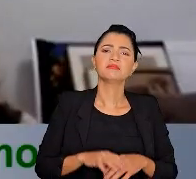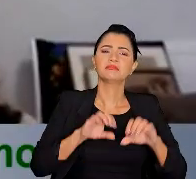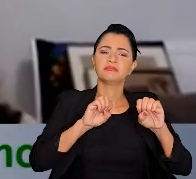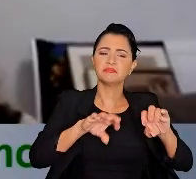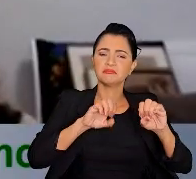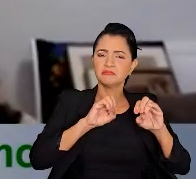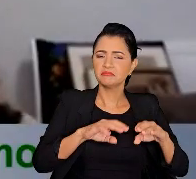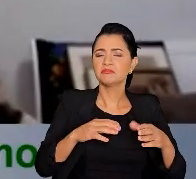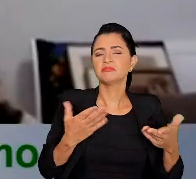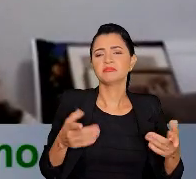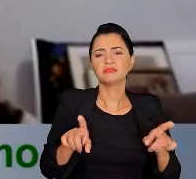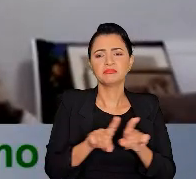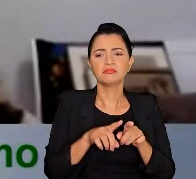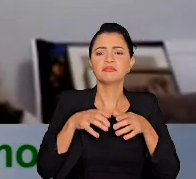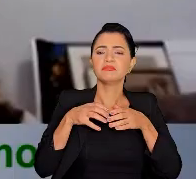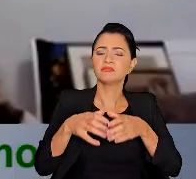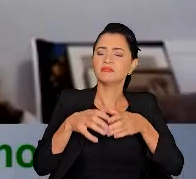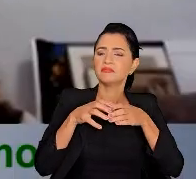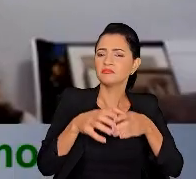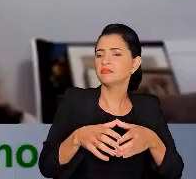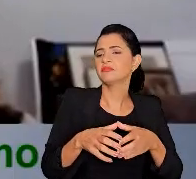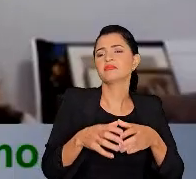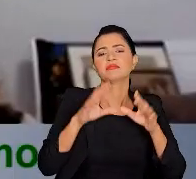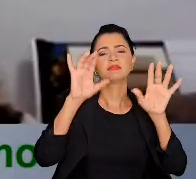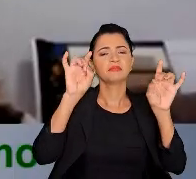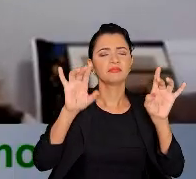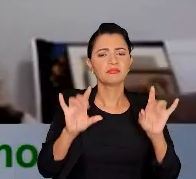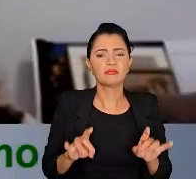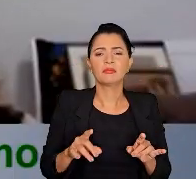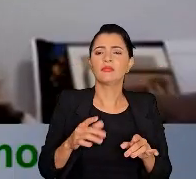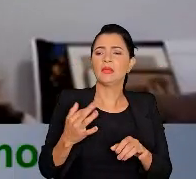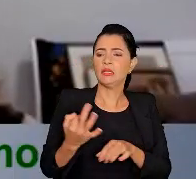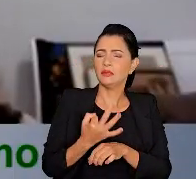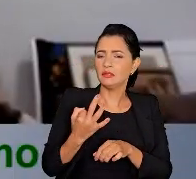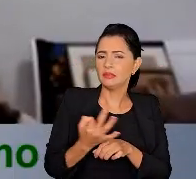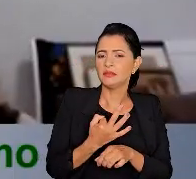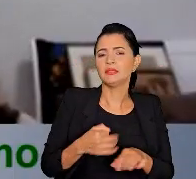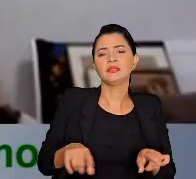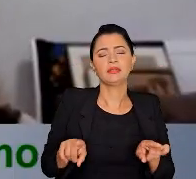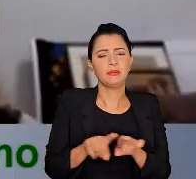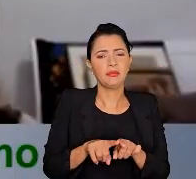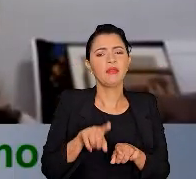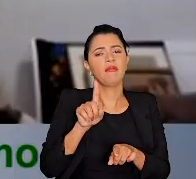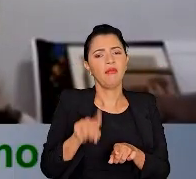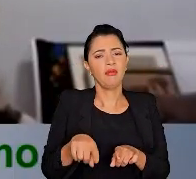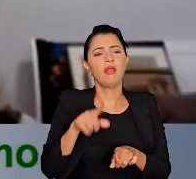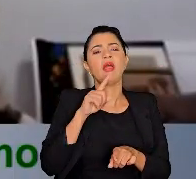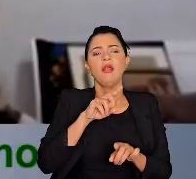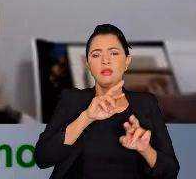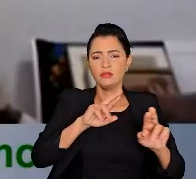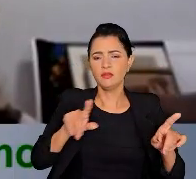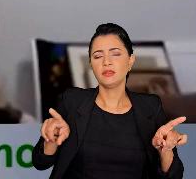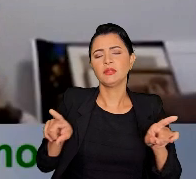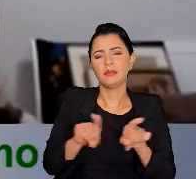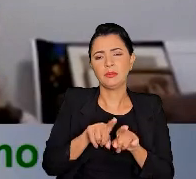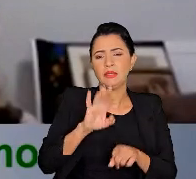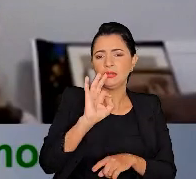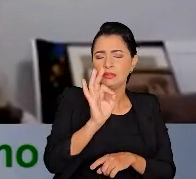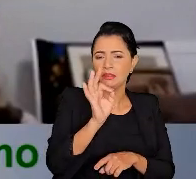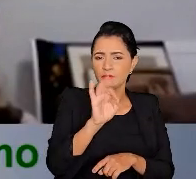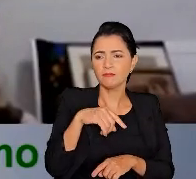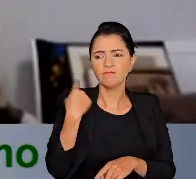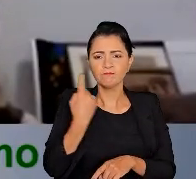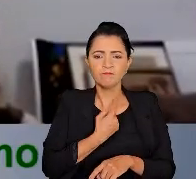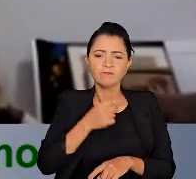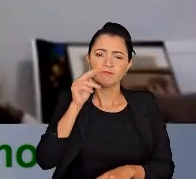a convivência, e especialmente a tolerância, elas fazem toda a diferença, né? Nós